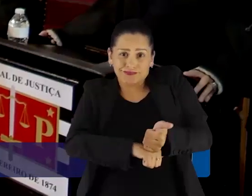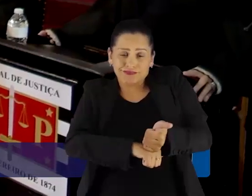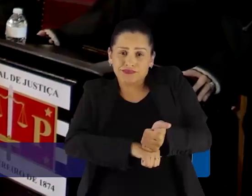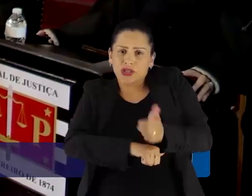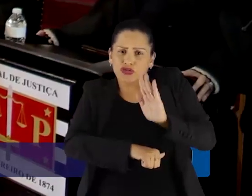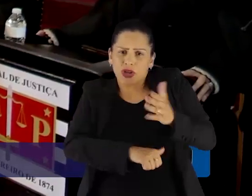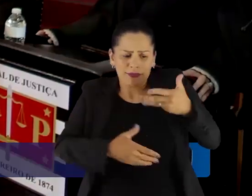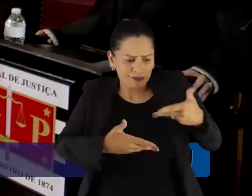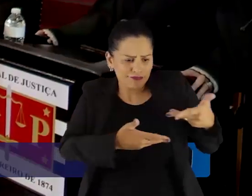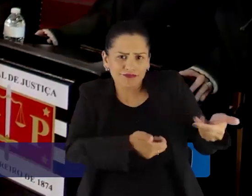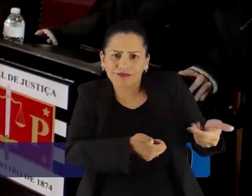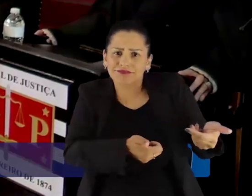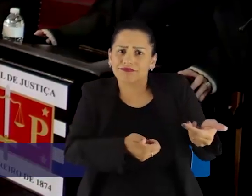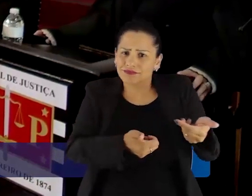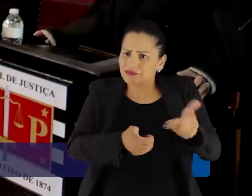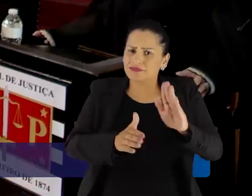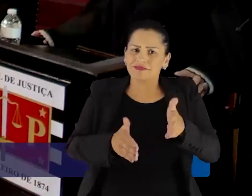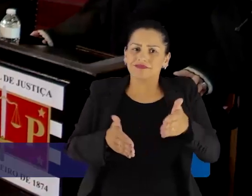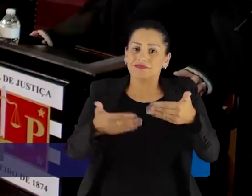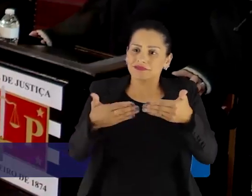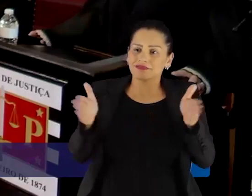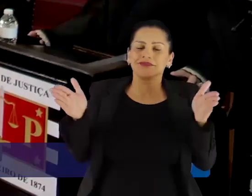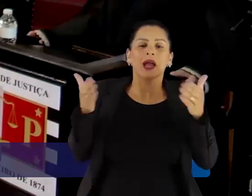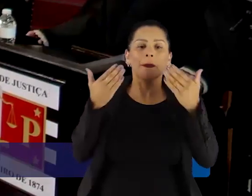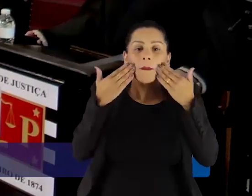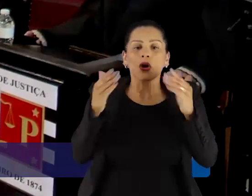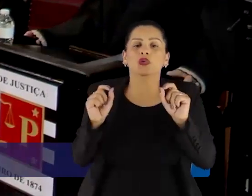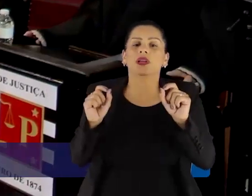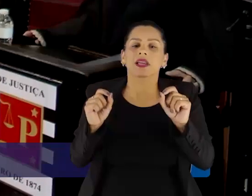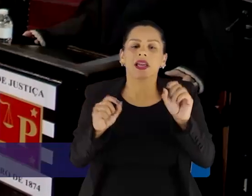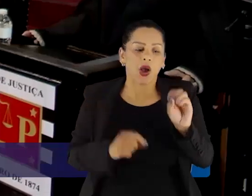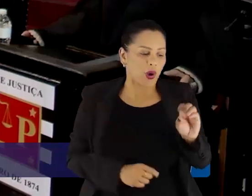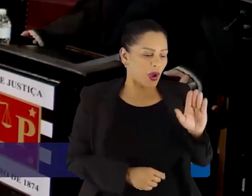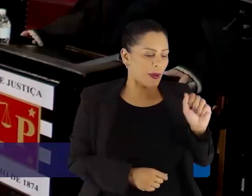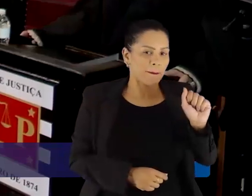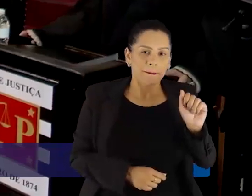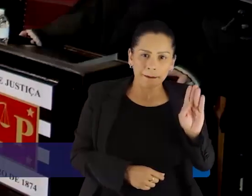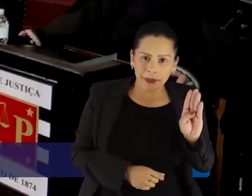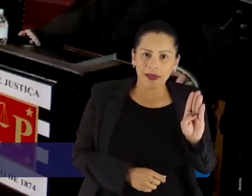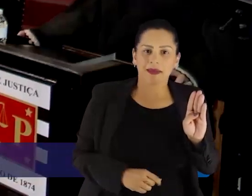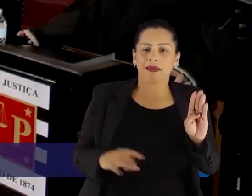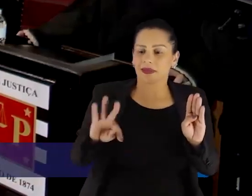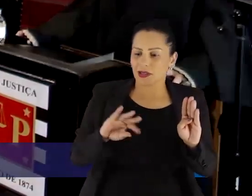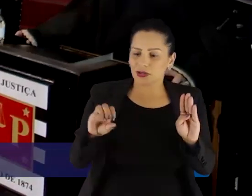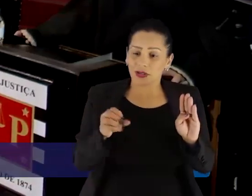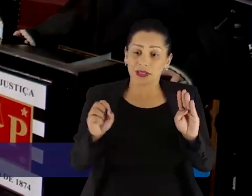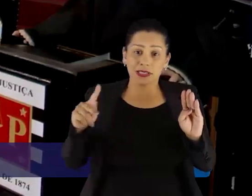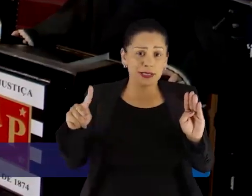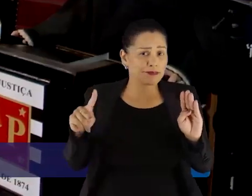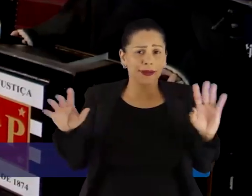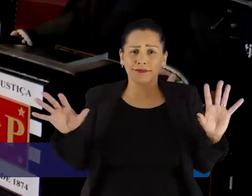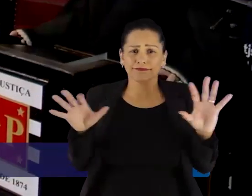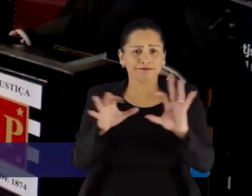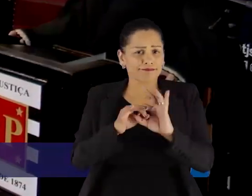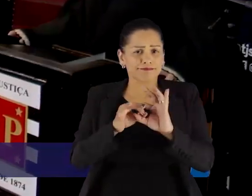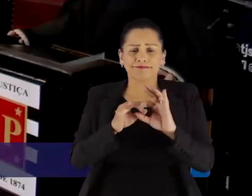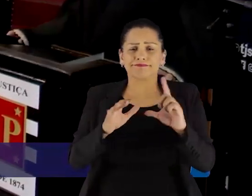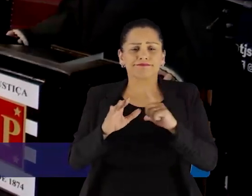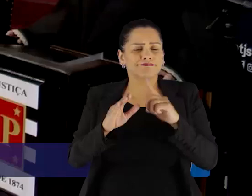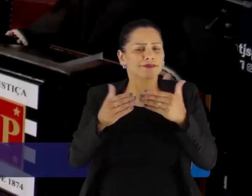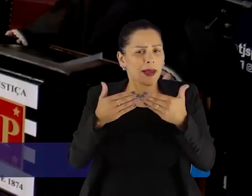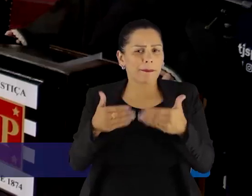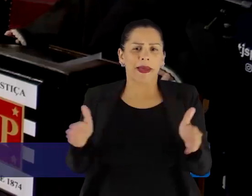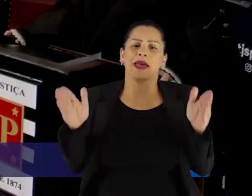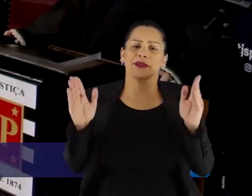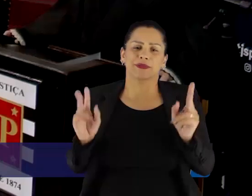recebeu demonstrando que OAB e Tribunal Justiça tem portas abertas uns para os